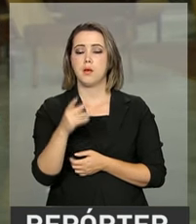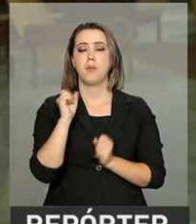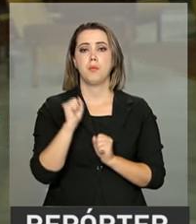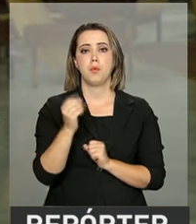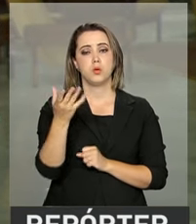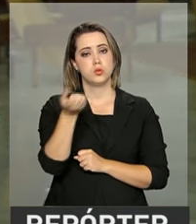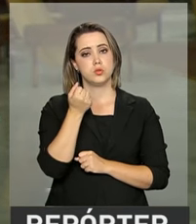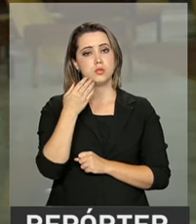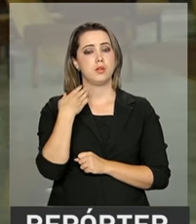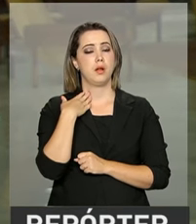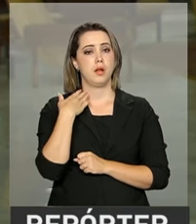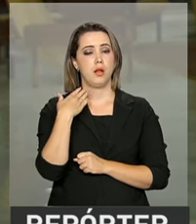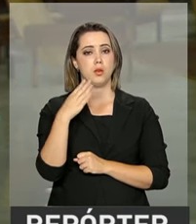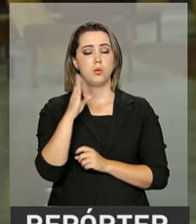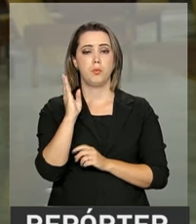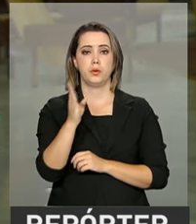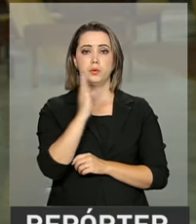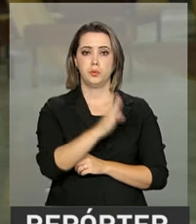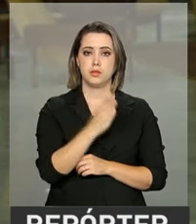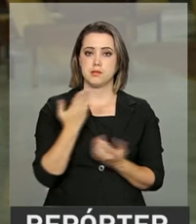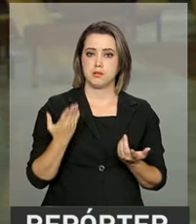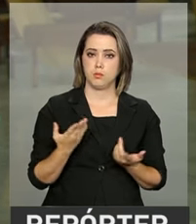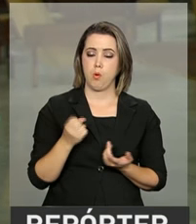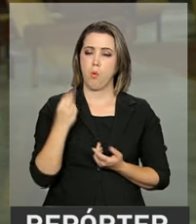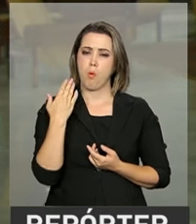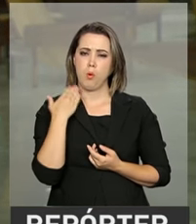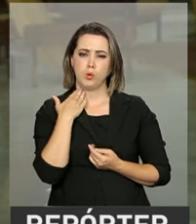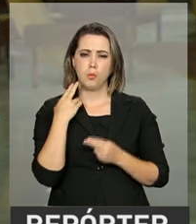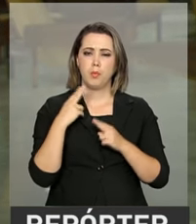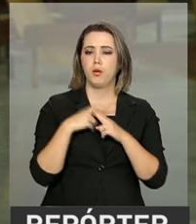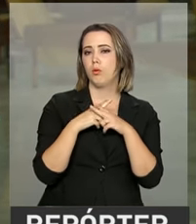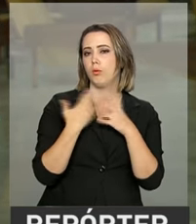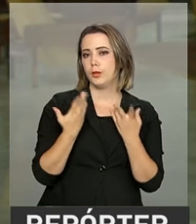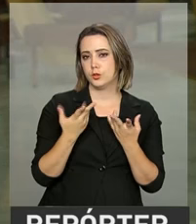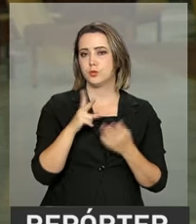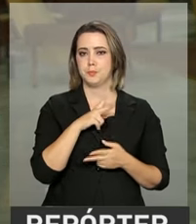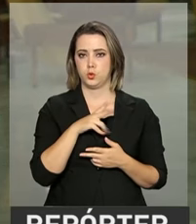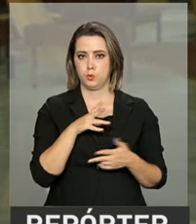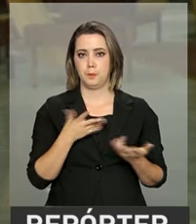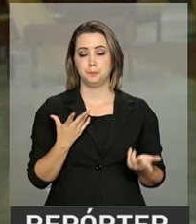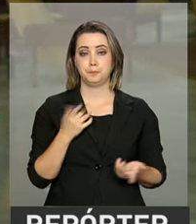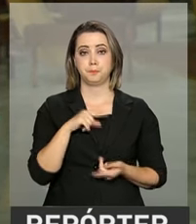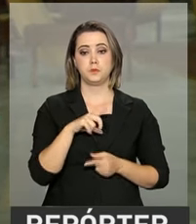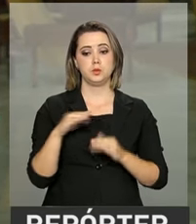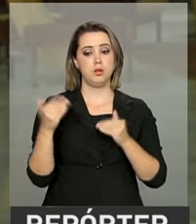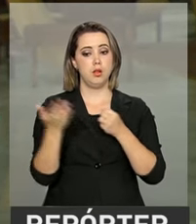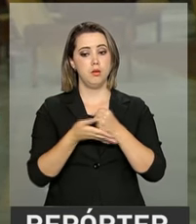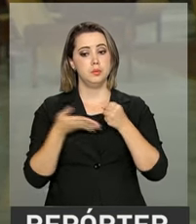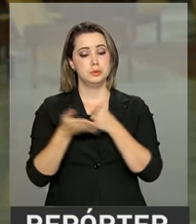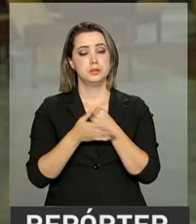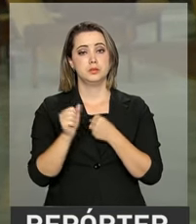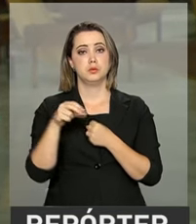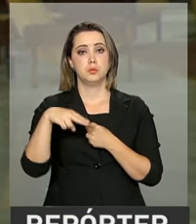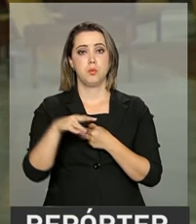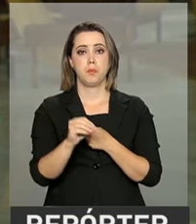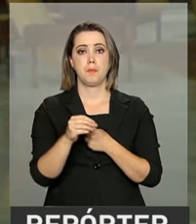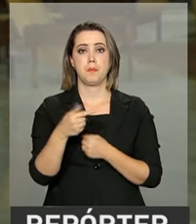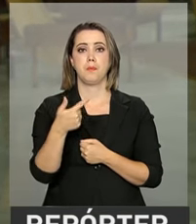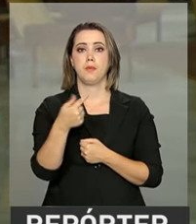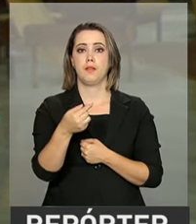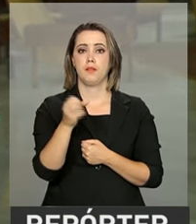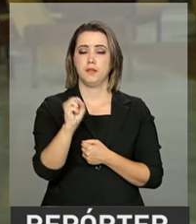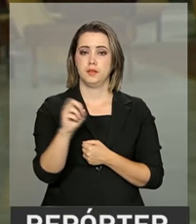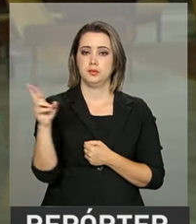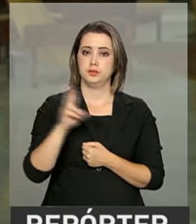no Banco do Brasil. O Ministério do Trabalho calcula que o menor valor relativo ao abono salarial é de